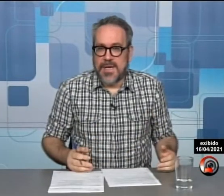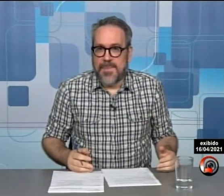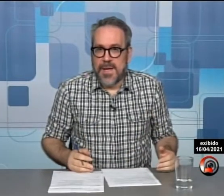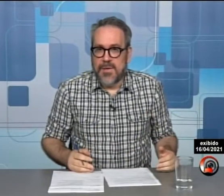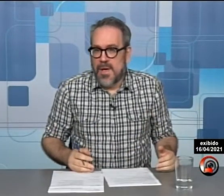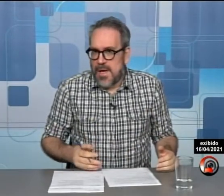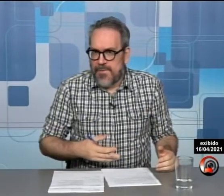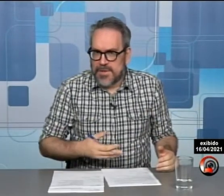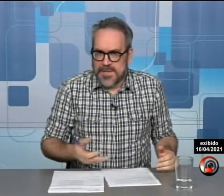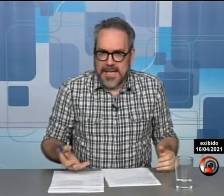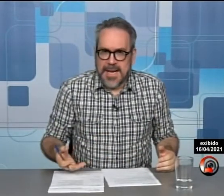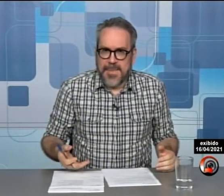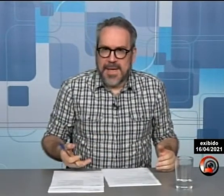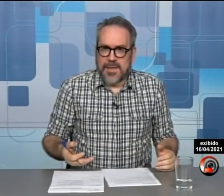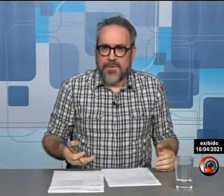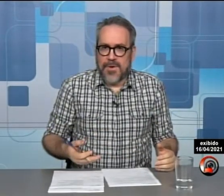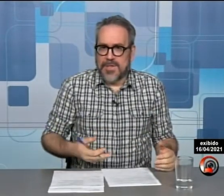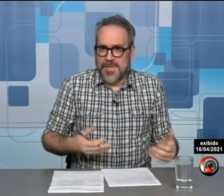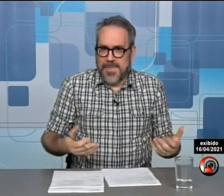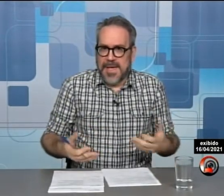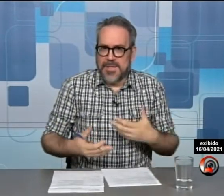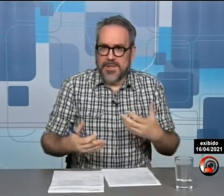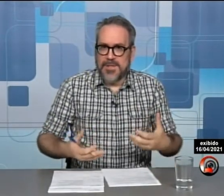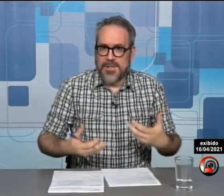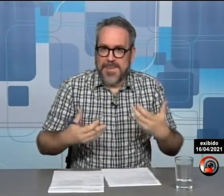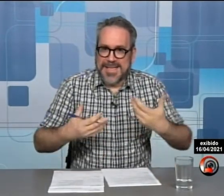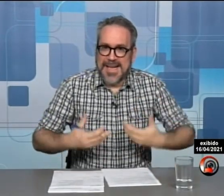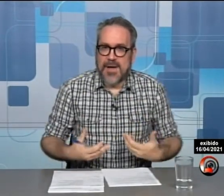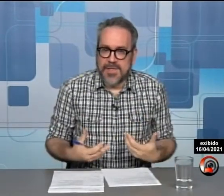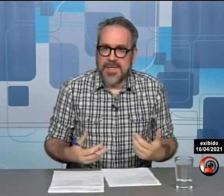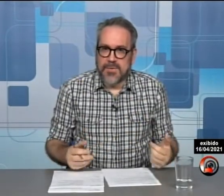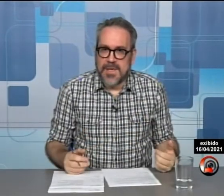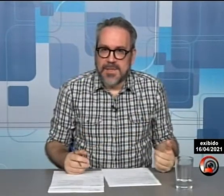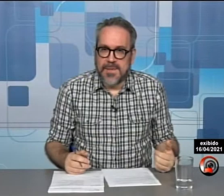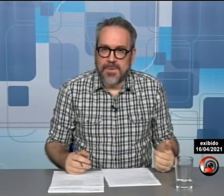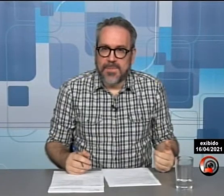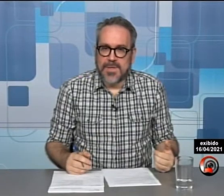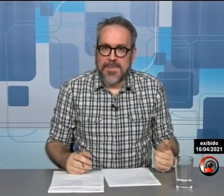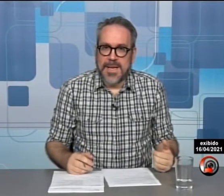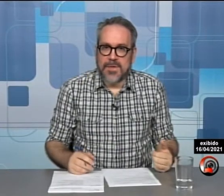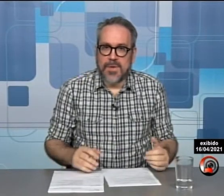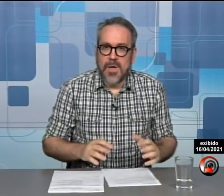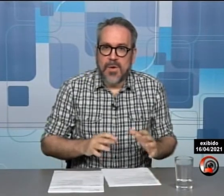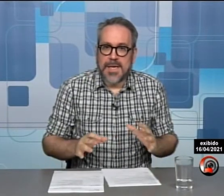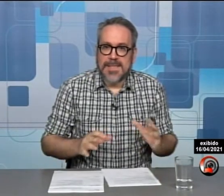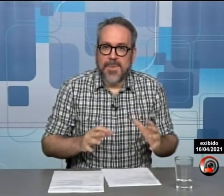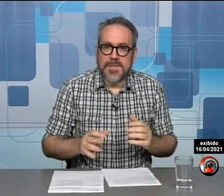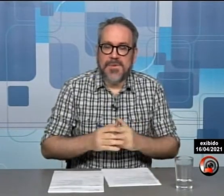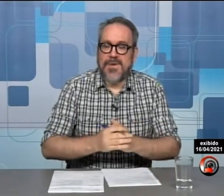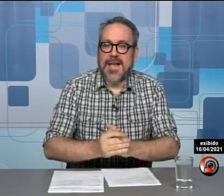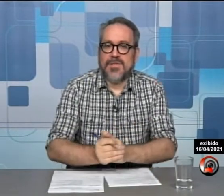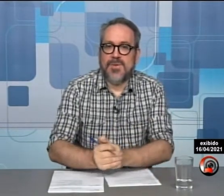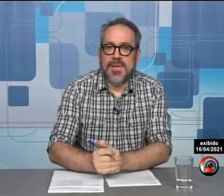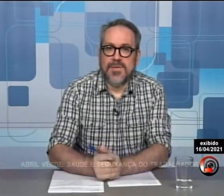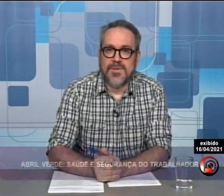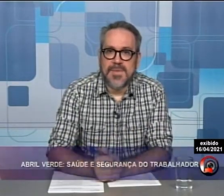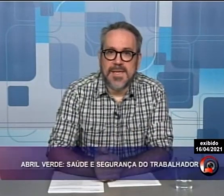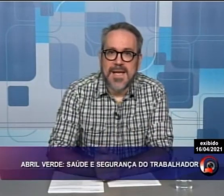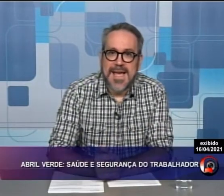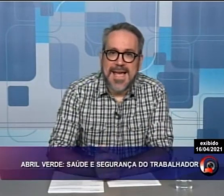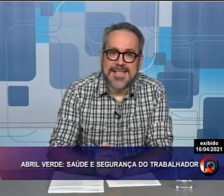dentro do trabalho? Falta de treinamento, falta de EPI, de material de segurança para o trabalhador? O que você pode me falar